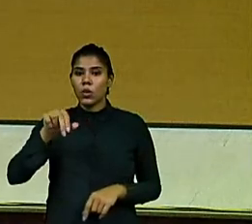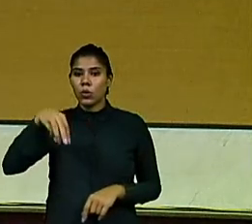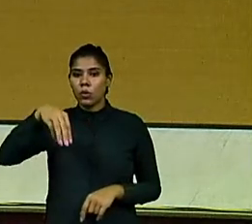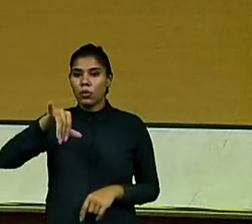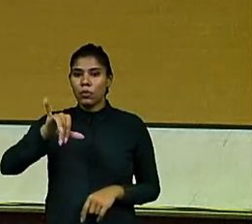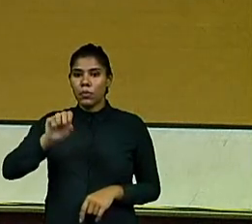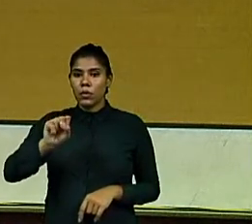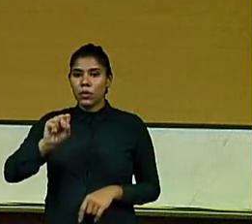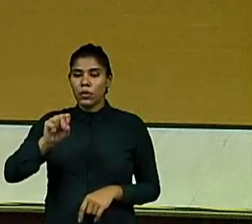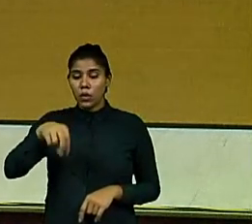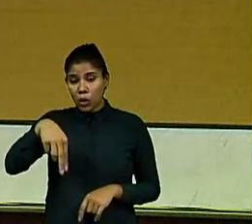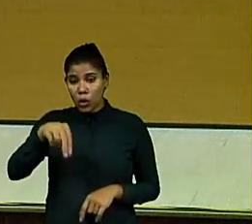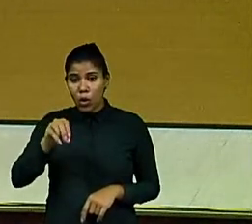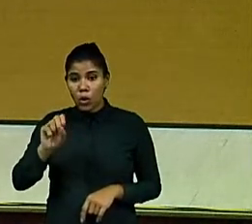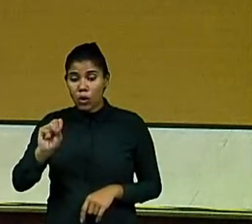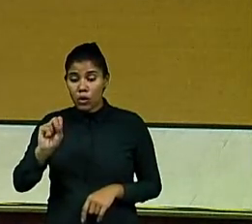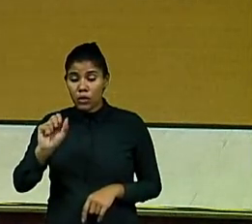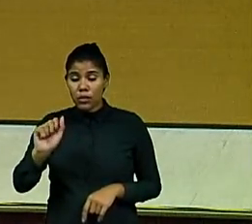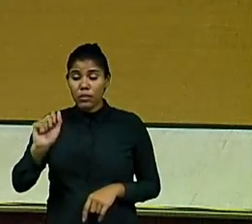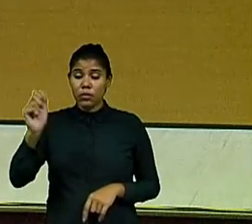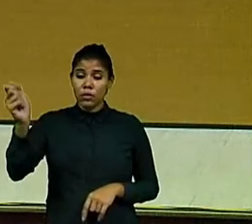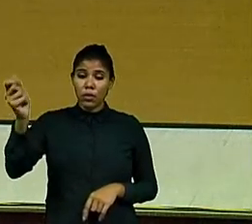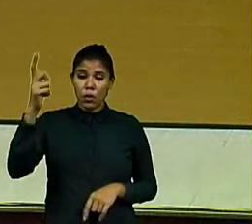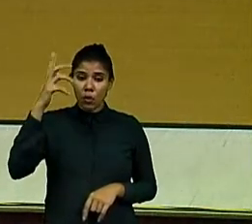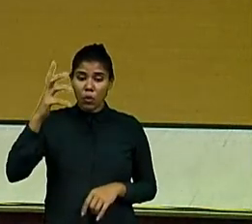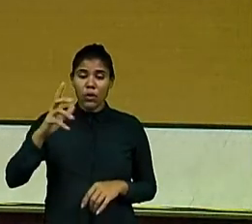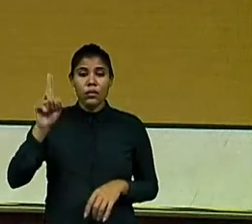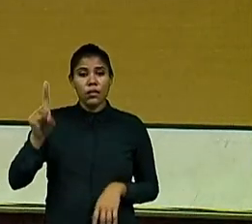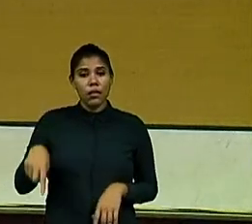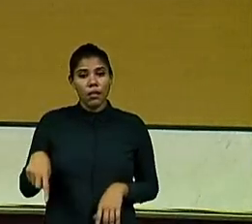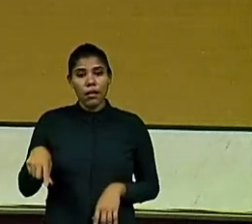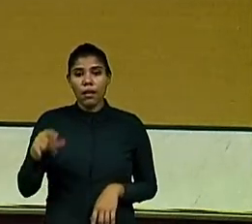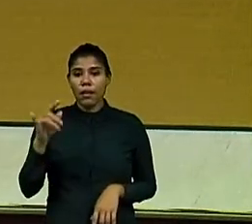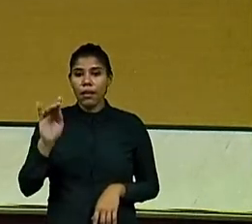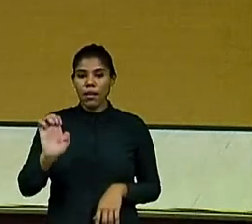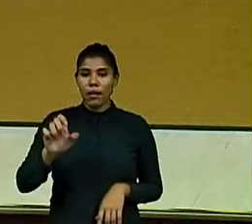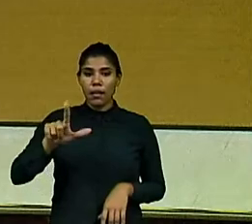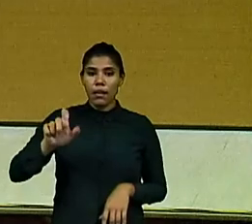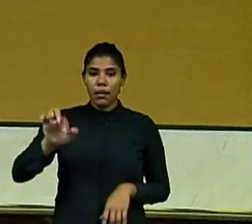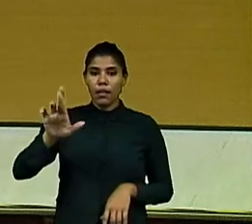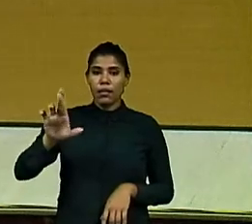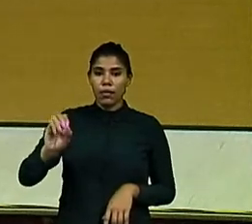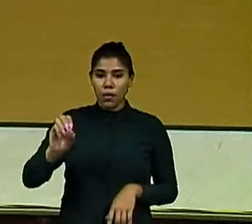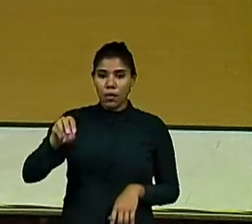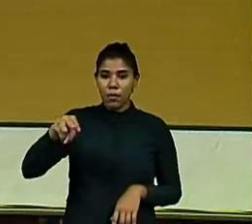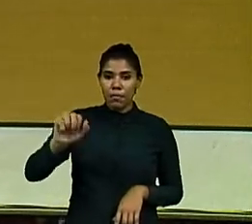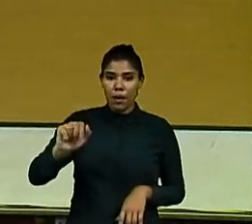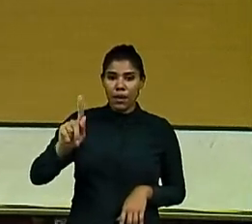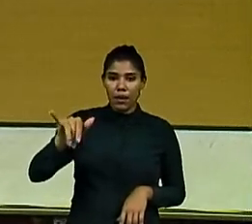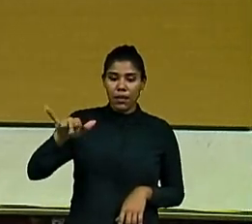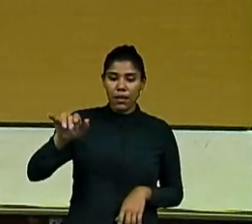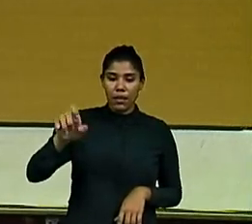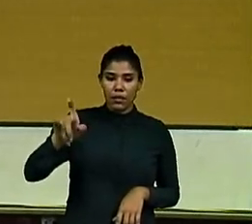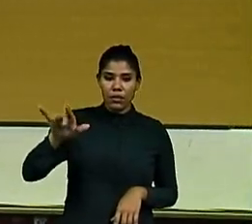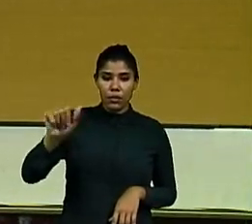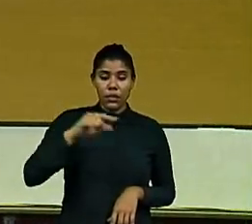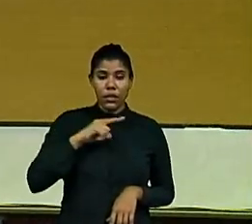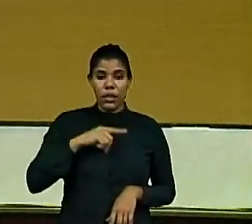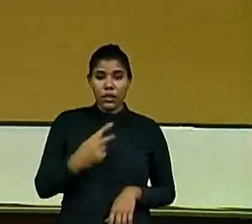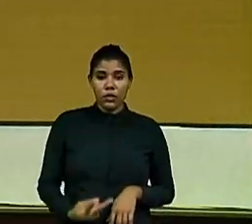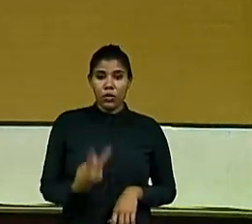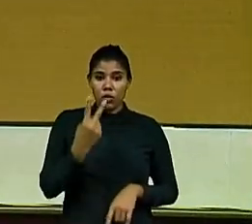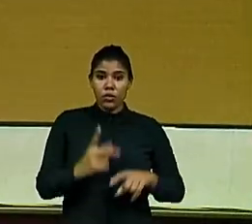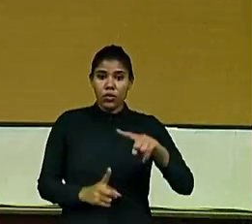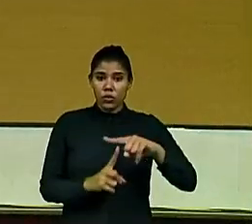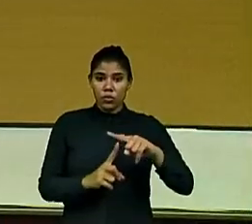é só que é uma onda eletromagnética não esqueço existem dois tipos básicos de ondas